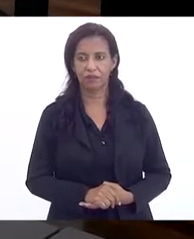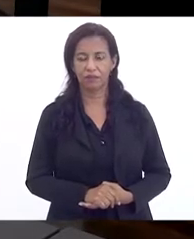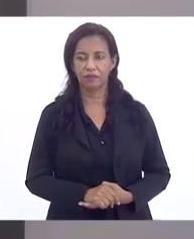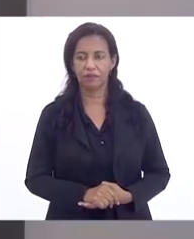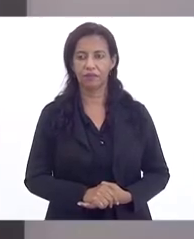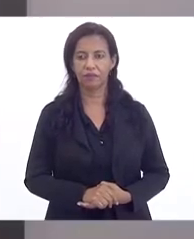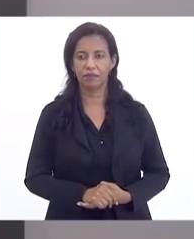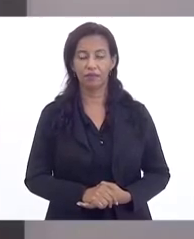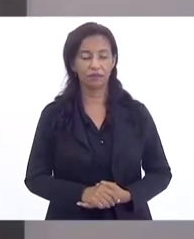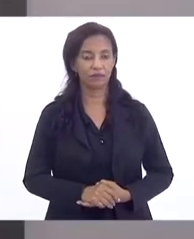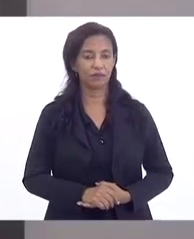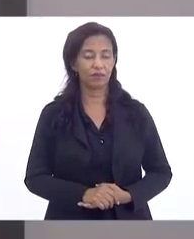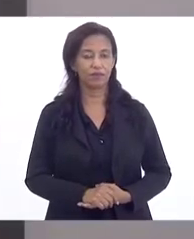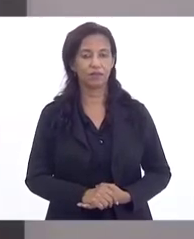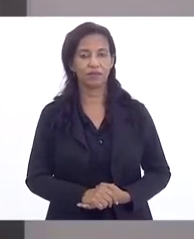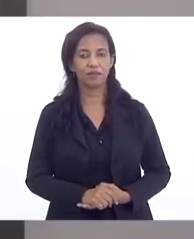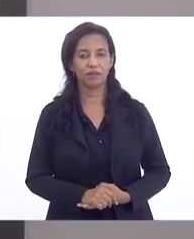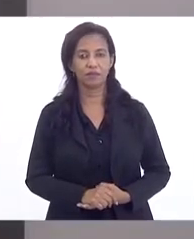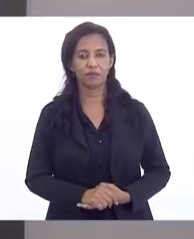Bom,